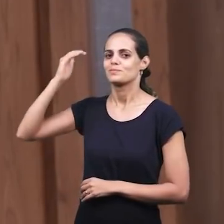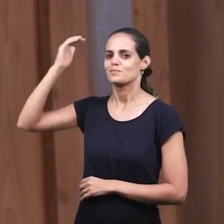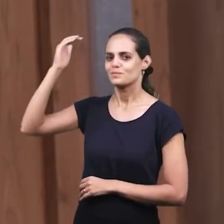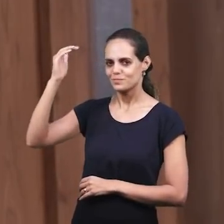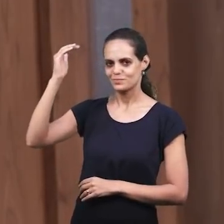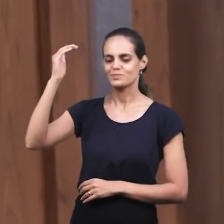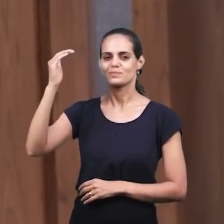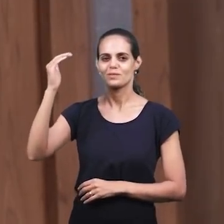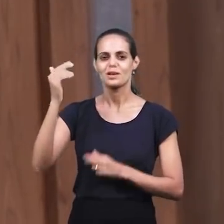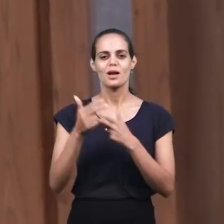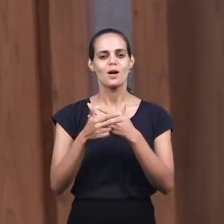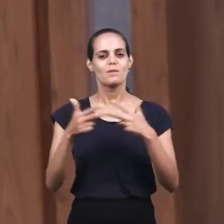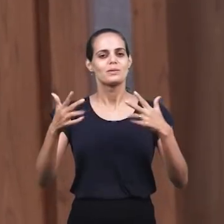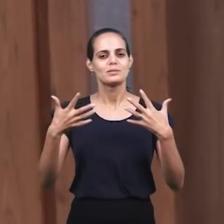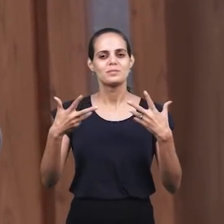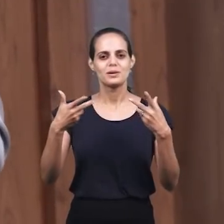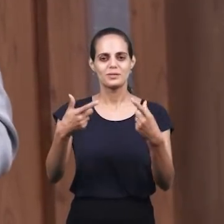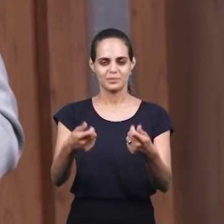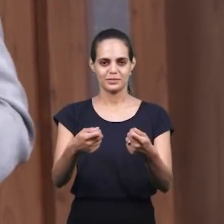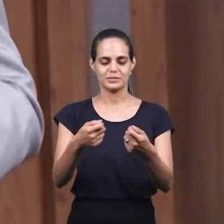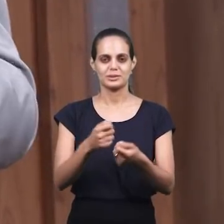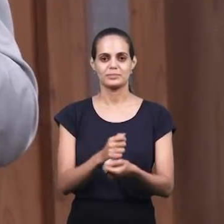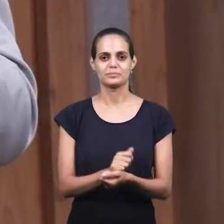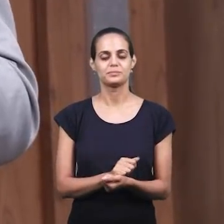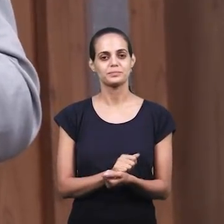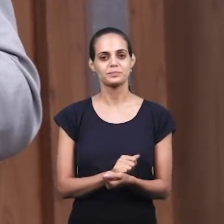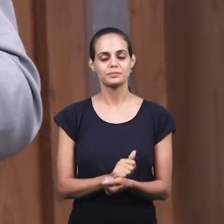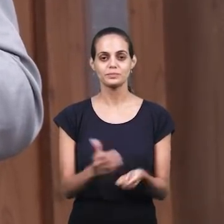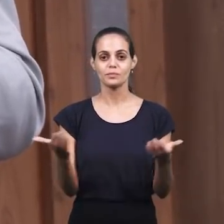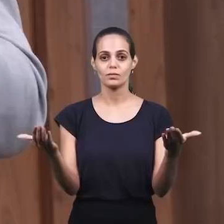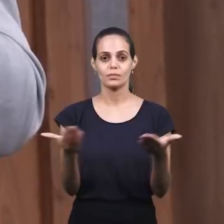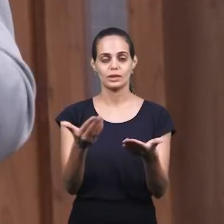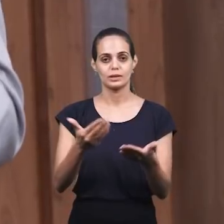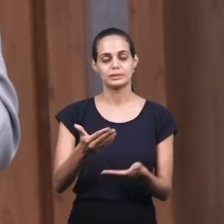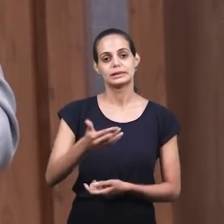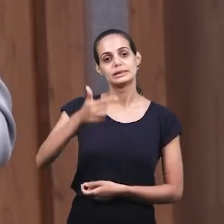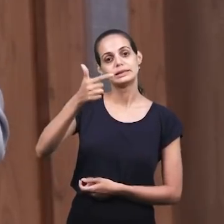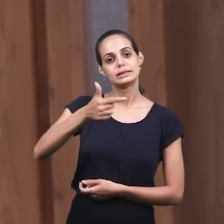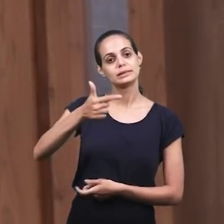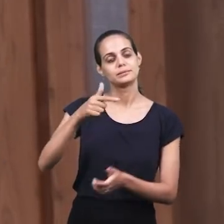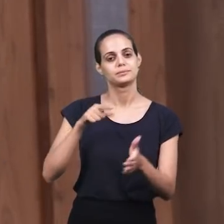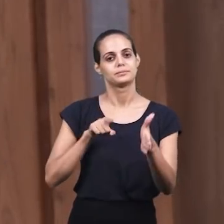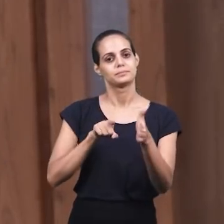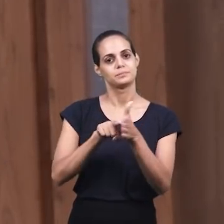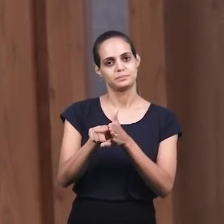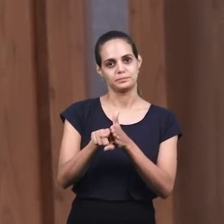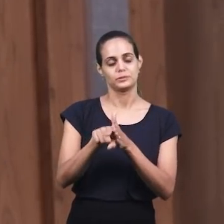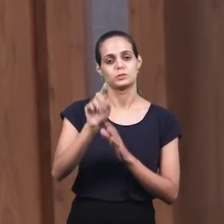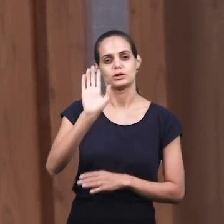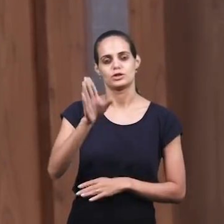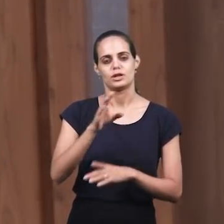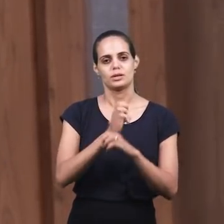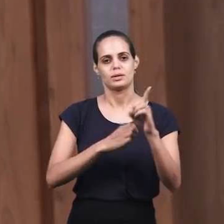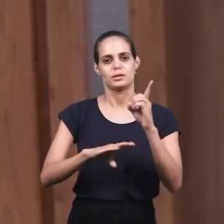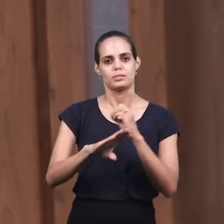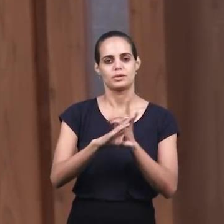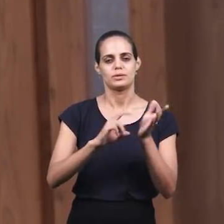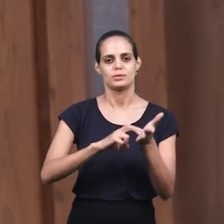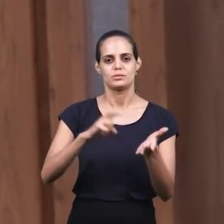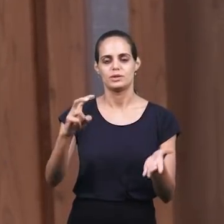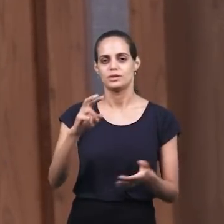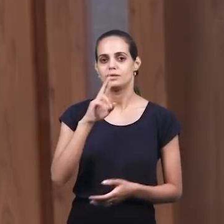Altíssimo. Que coisa maravilhosa. Muito bem, meus irmãos, nós vamos agora para a segunda pergunta que foi trabalhada nesta manhã